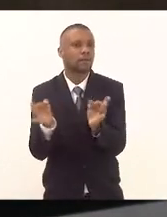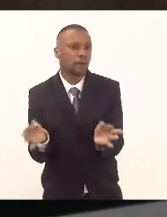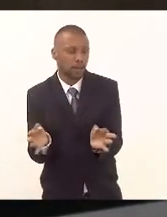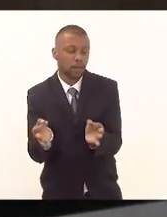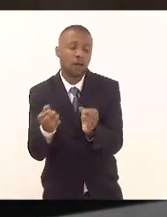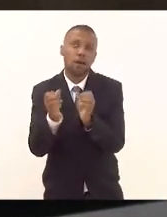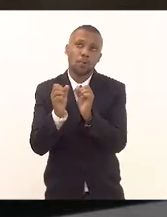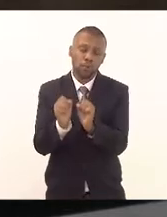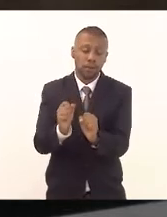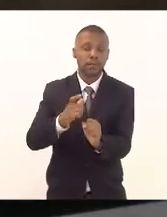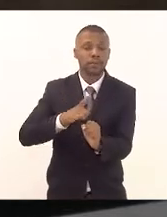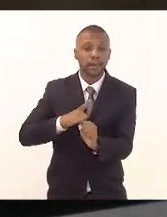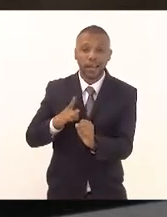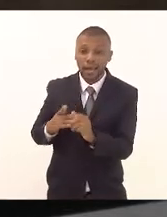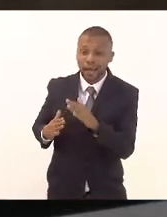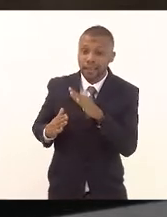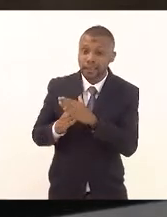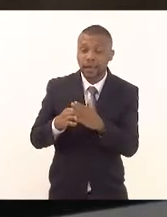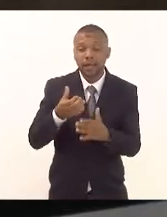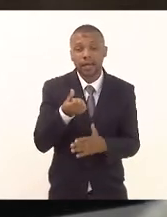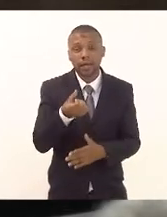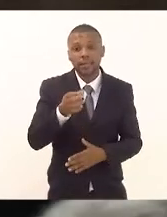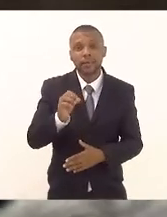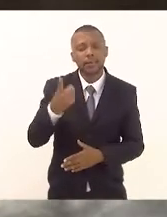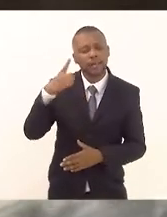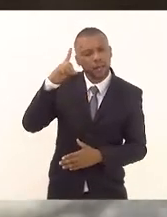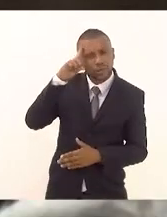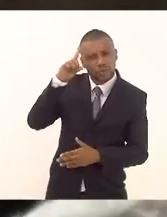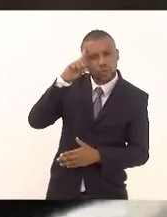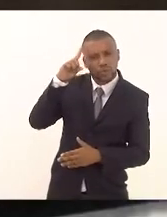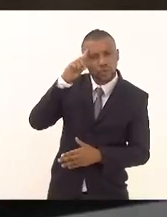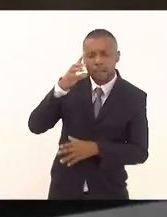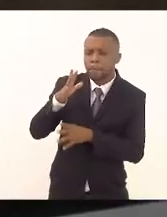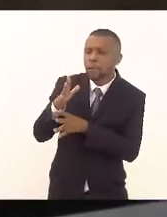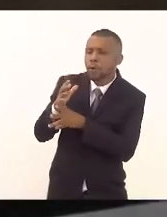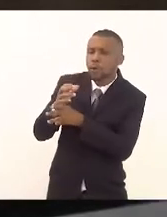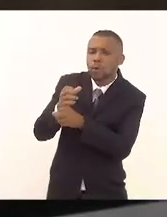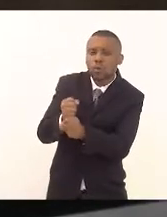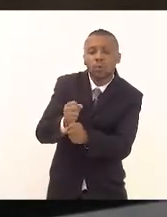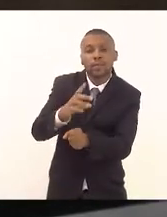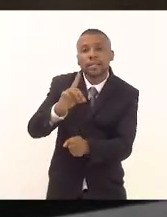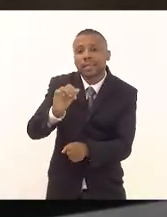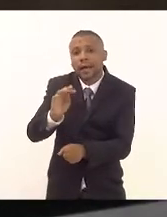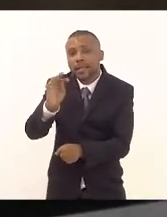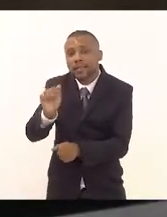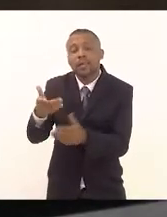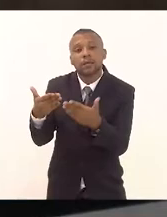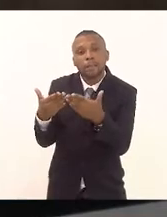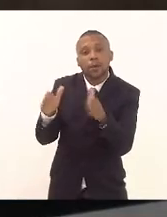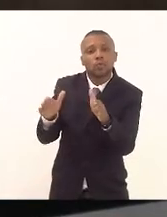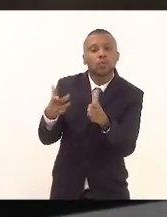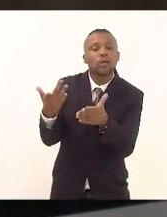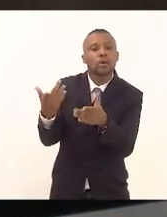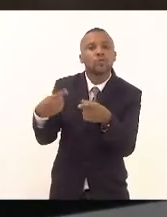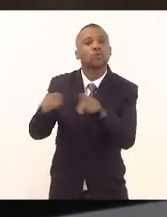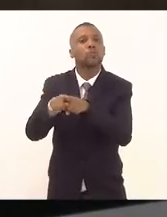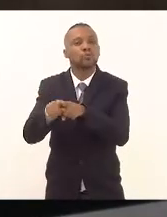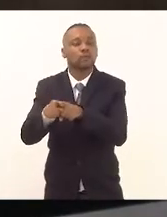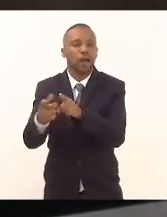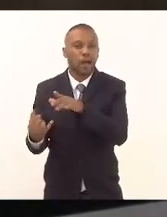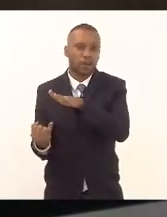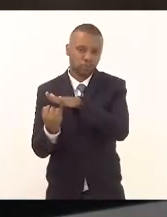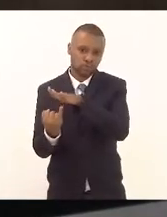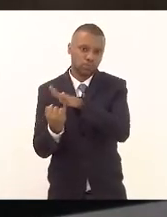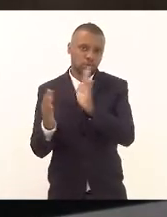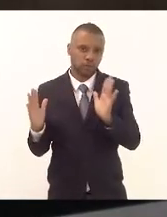até 60 dias, a contar da data de abertura do processo junto à instituição. E suposto,